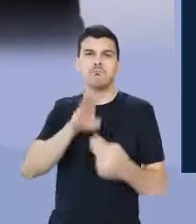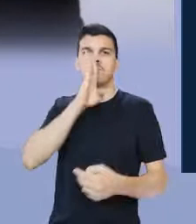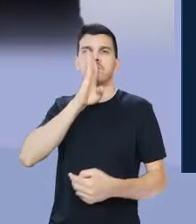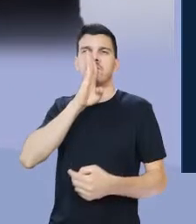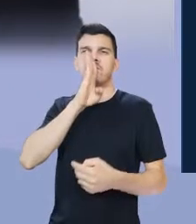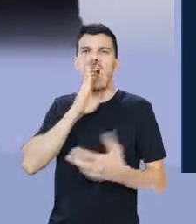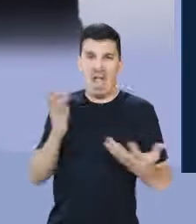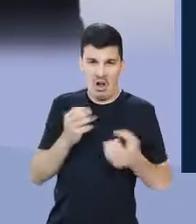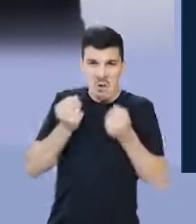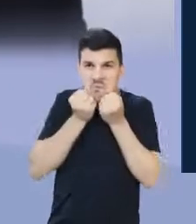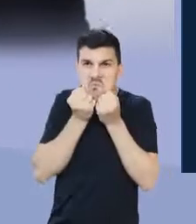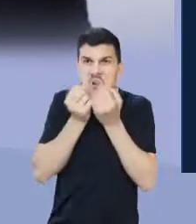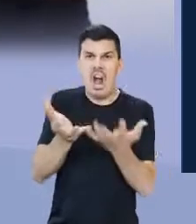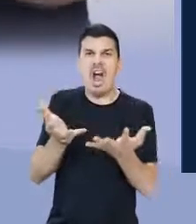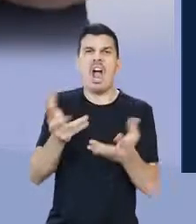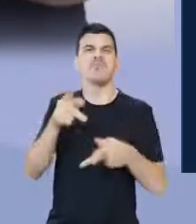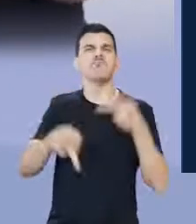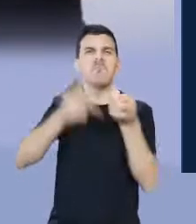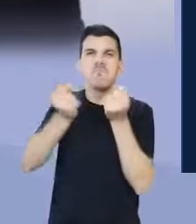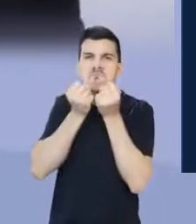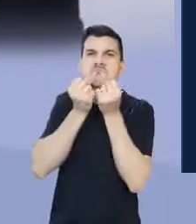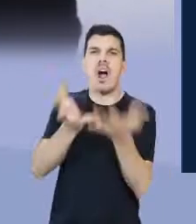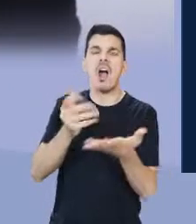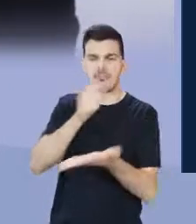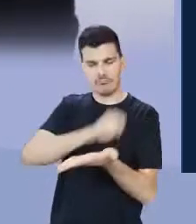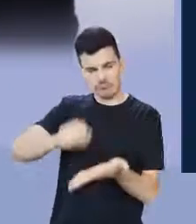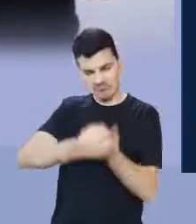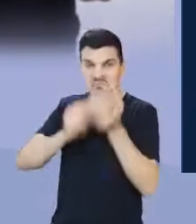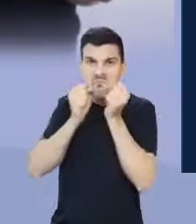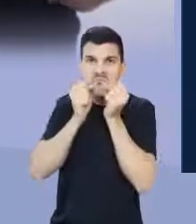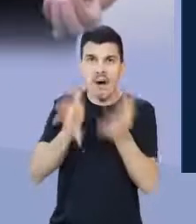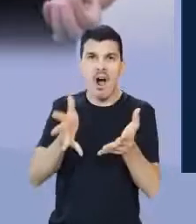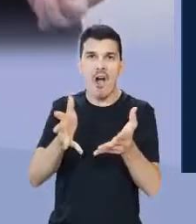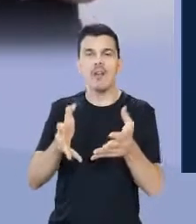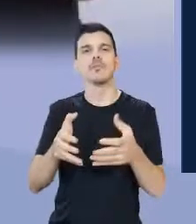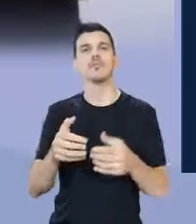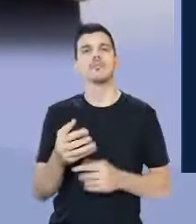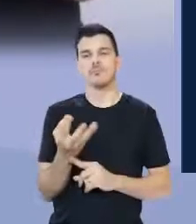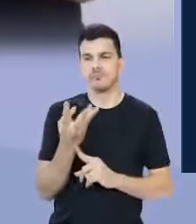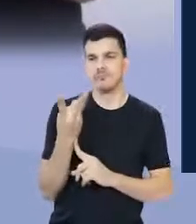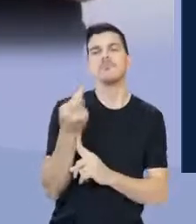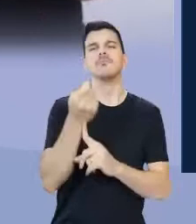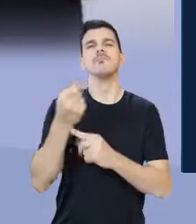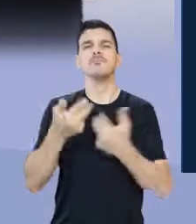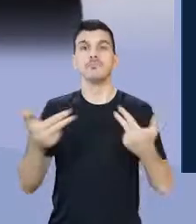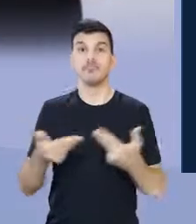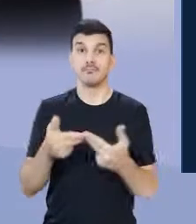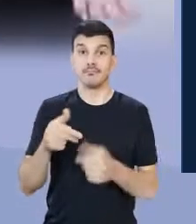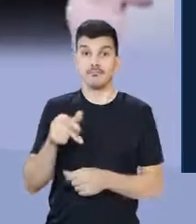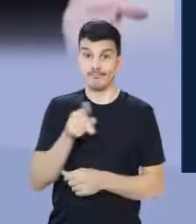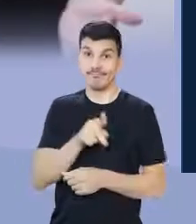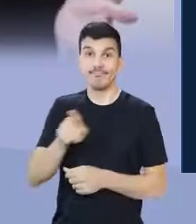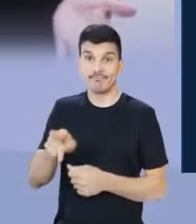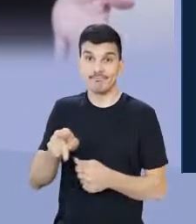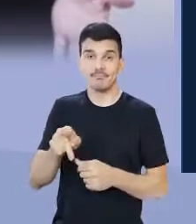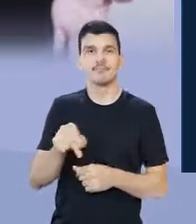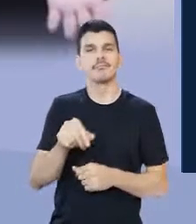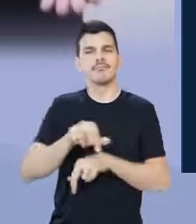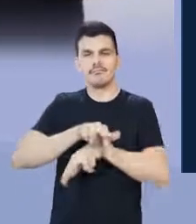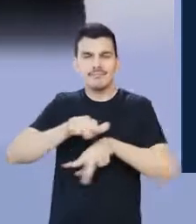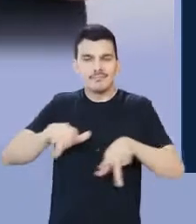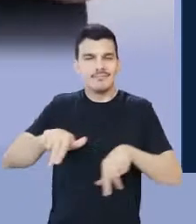Por meio da união de artistas, agitadores culturais,